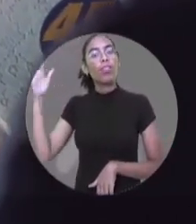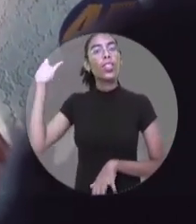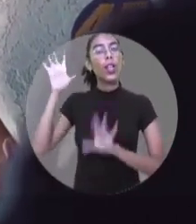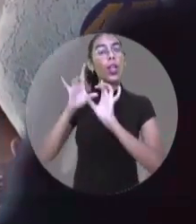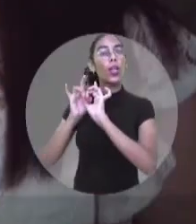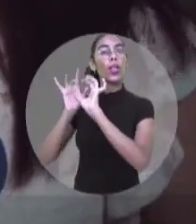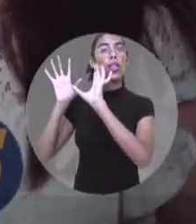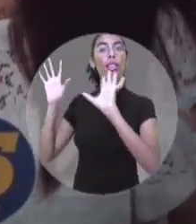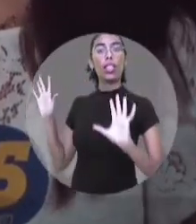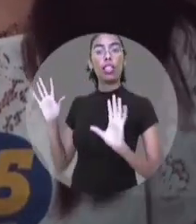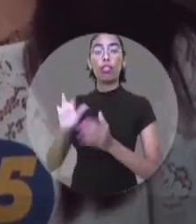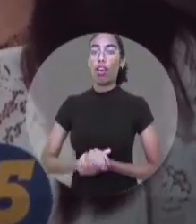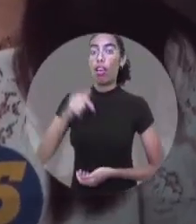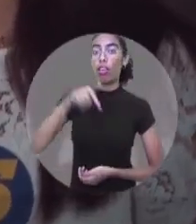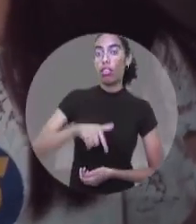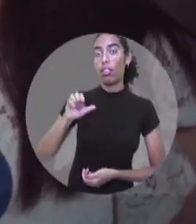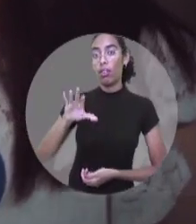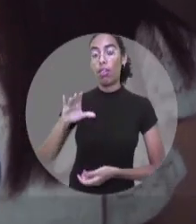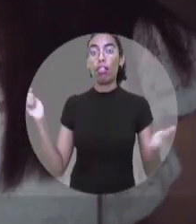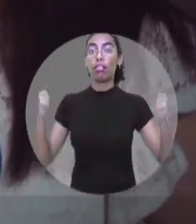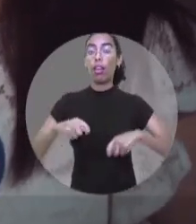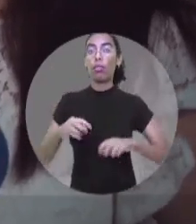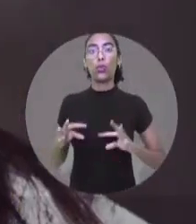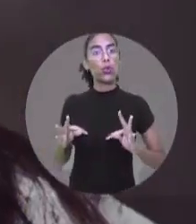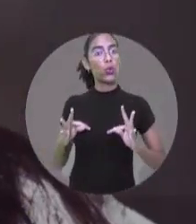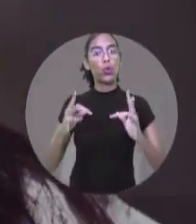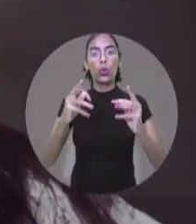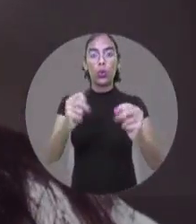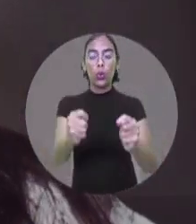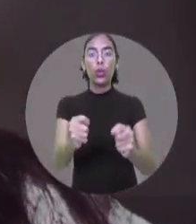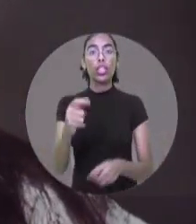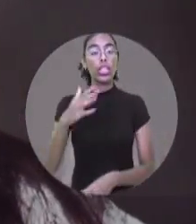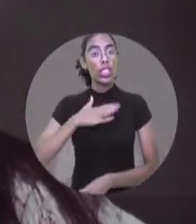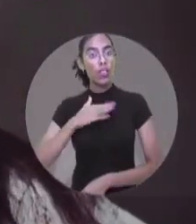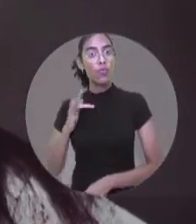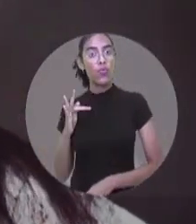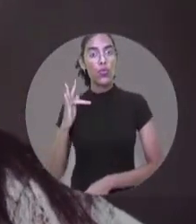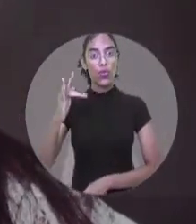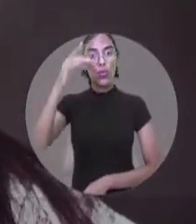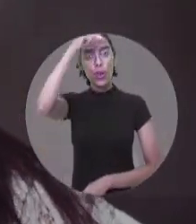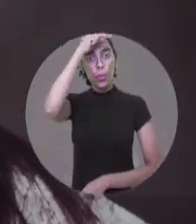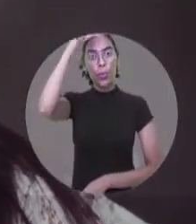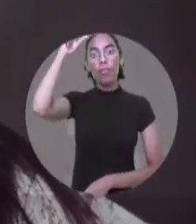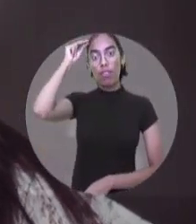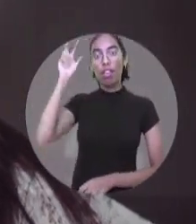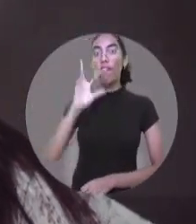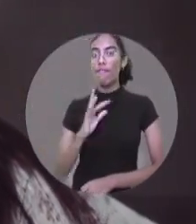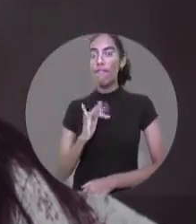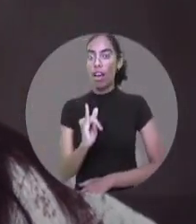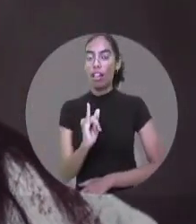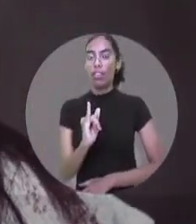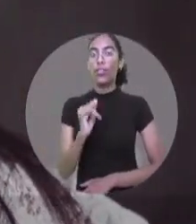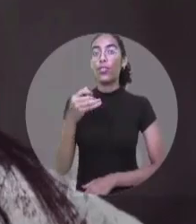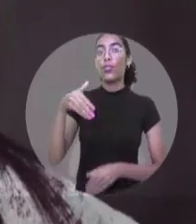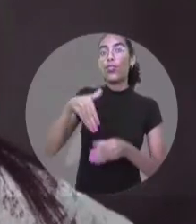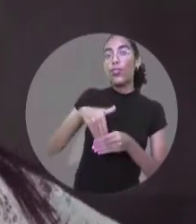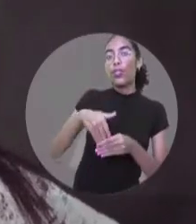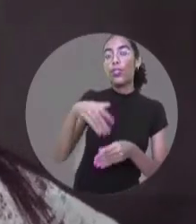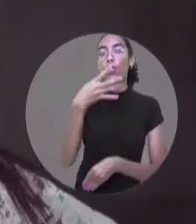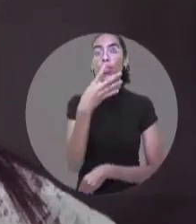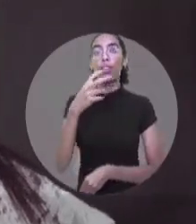com tranquilidade. Essa é a Calcaia que queremos para todos. E essa é a Calcaia que vamos ter com a Emília